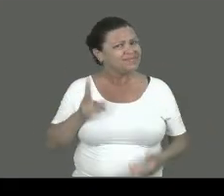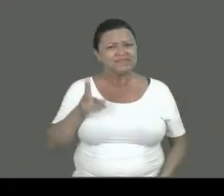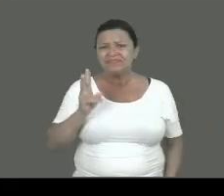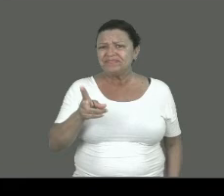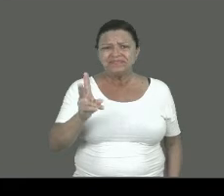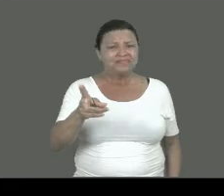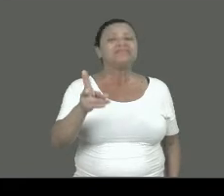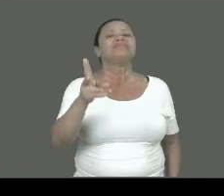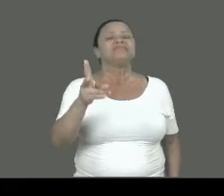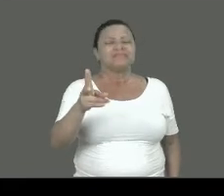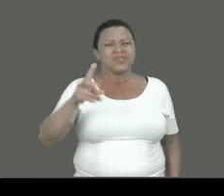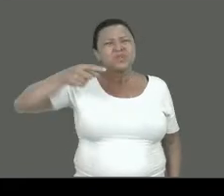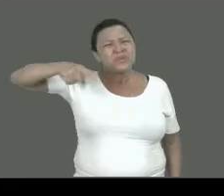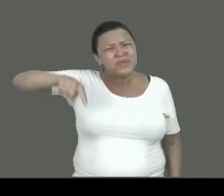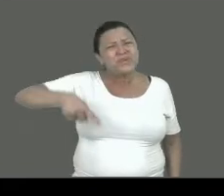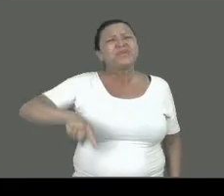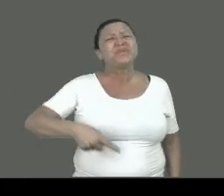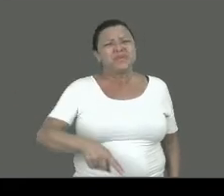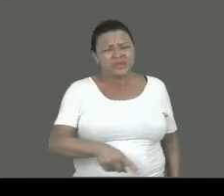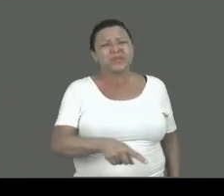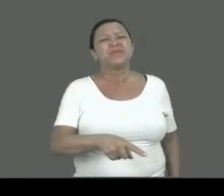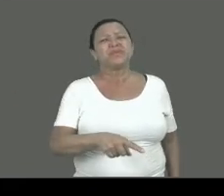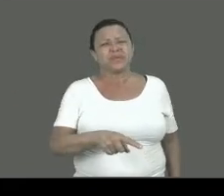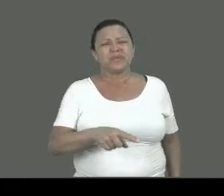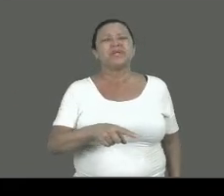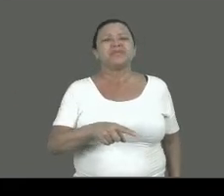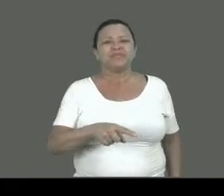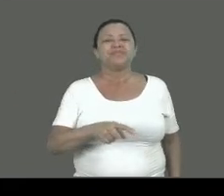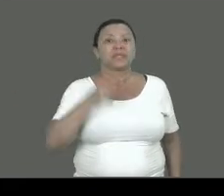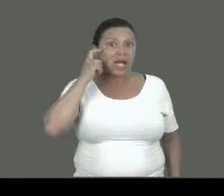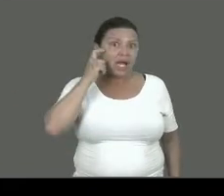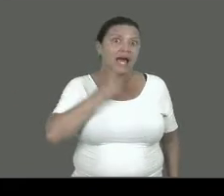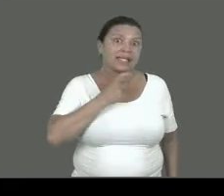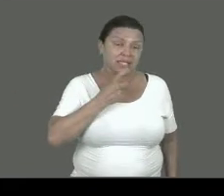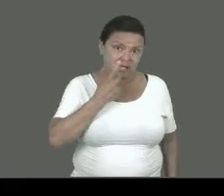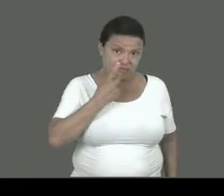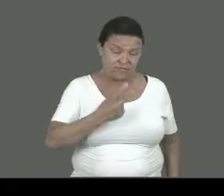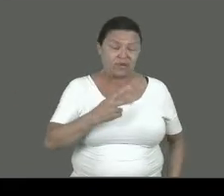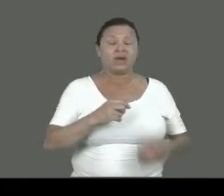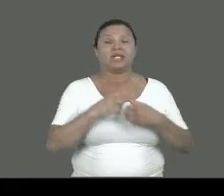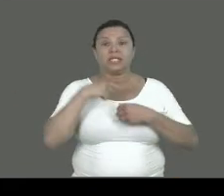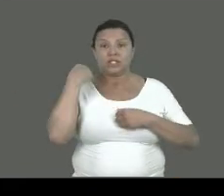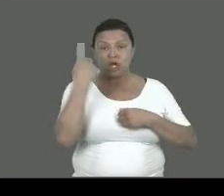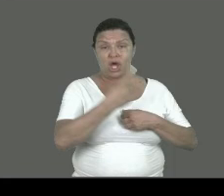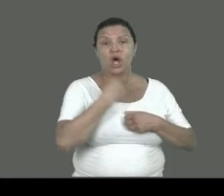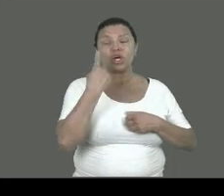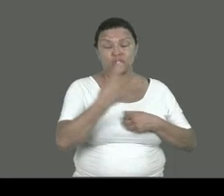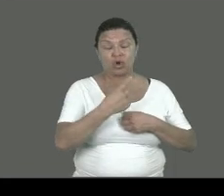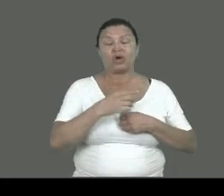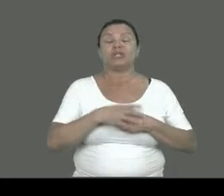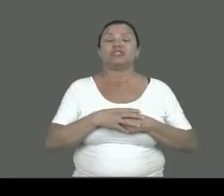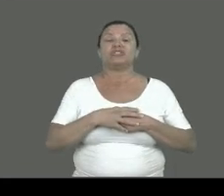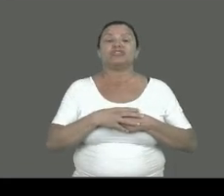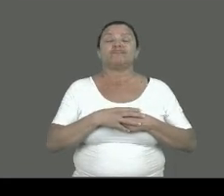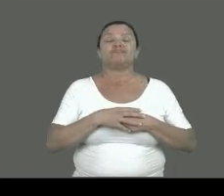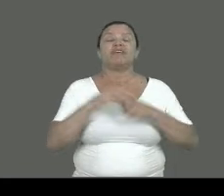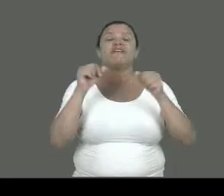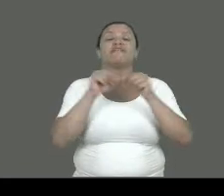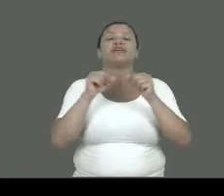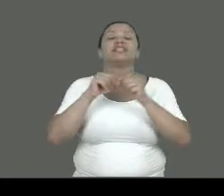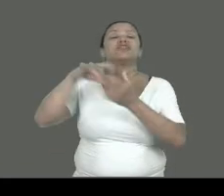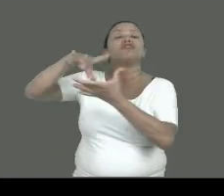permanente, intenso. Kardec nos dizia que nós nos acotovelamos com